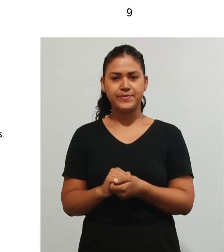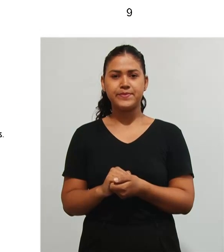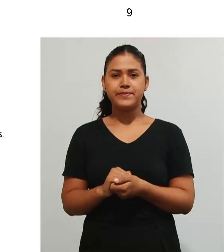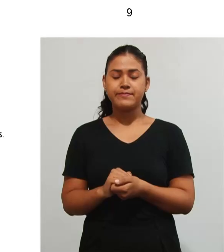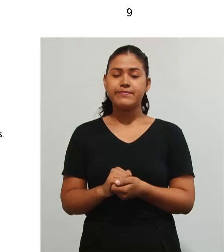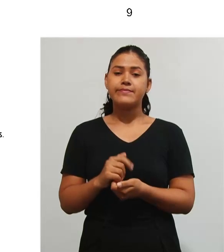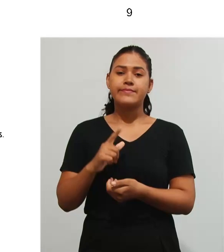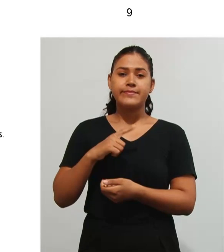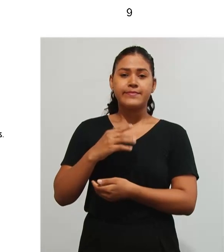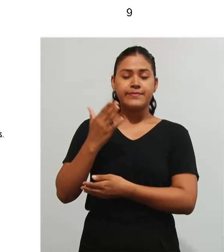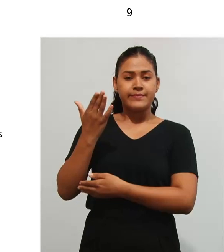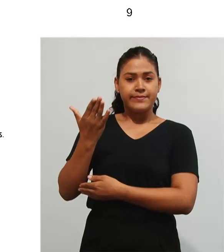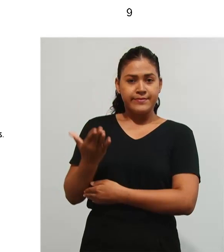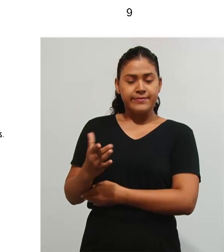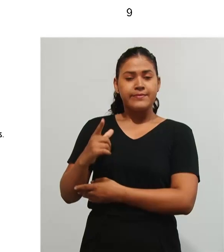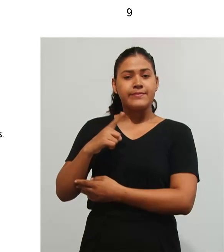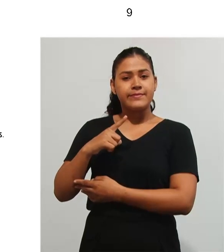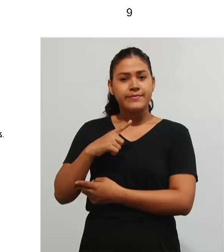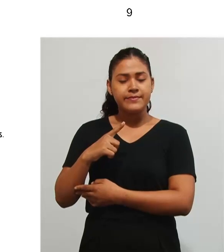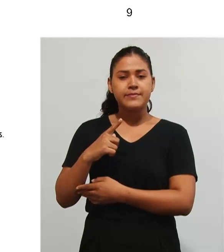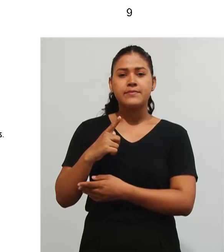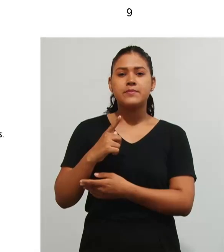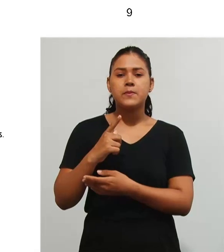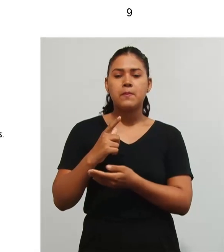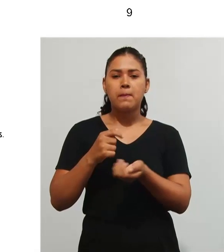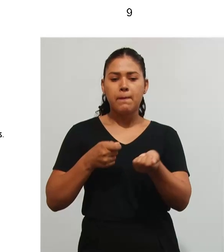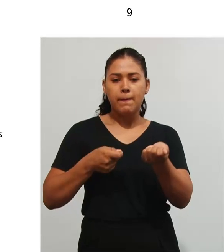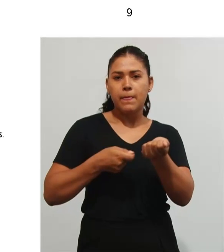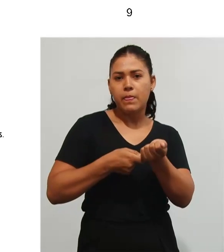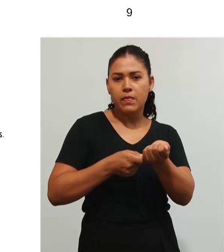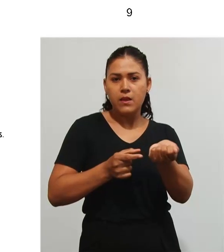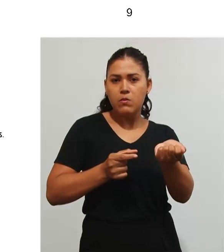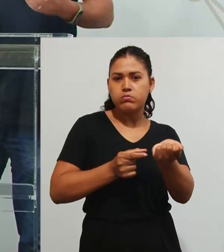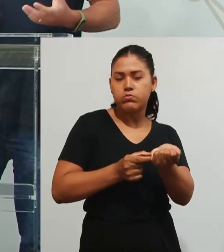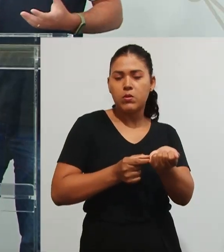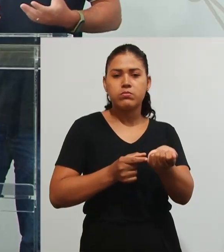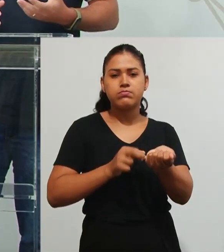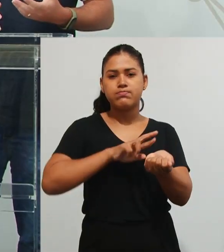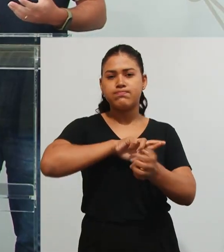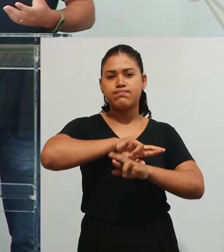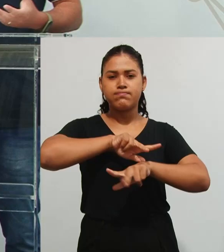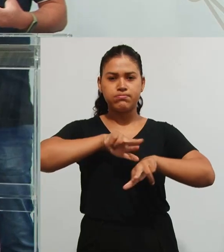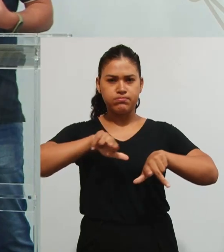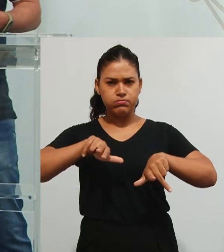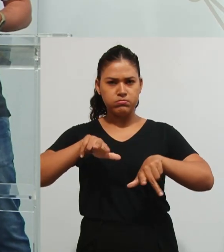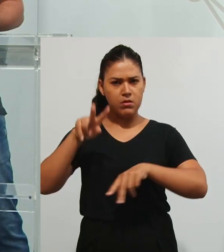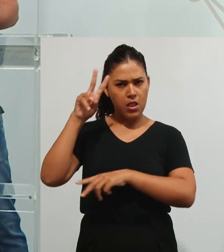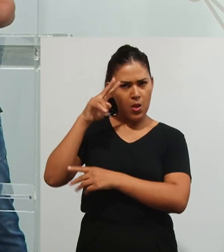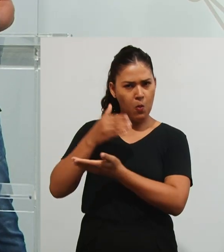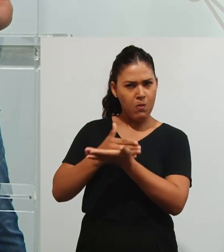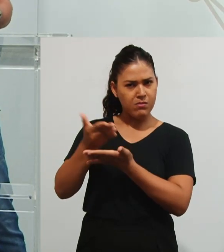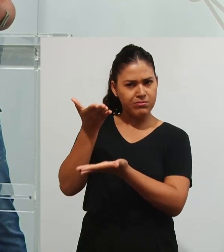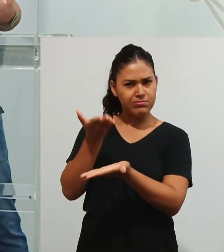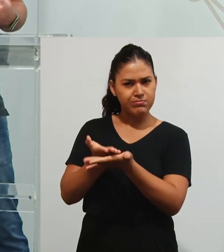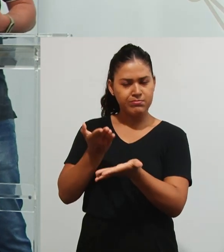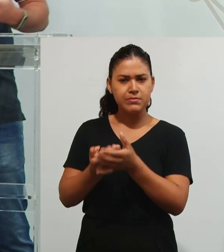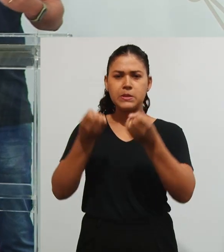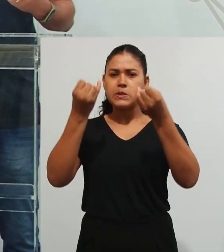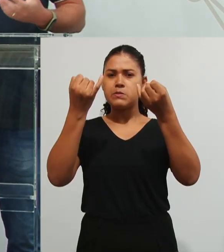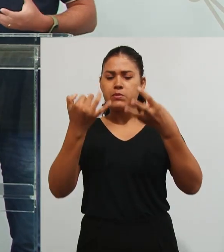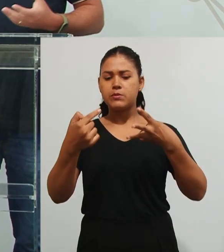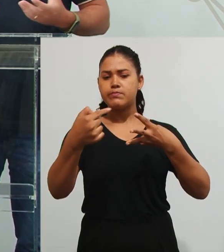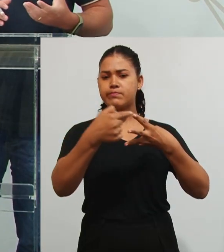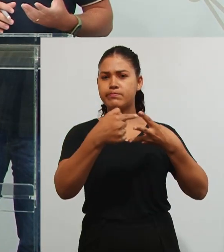E aí nós temos os dispositivos de entrada e saída. Então no início da nossa aula nós falávamos sobre as 3